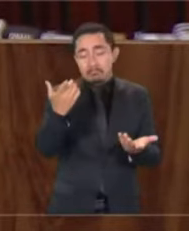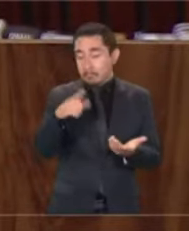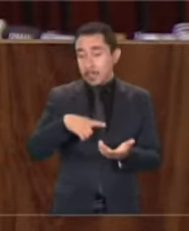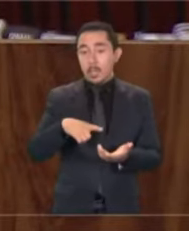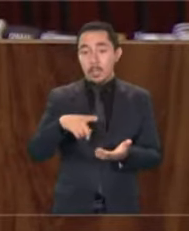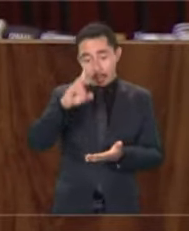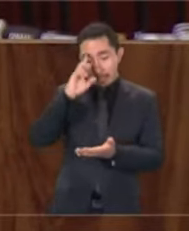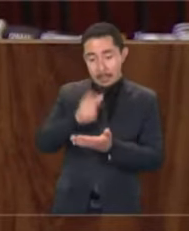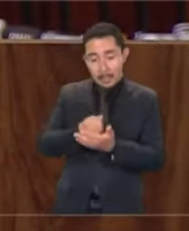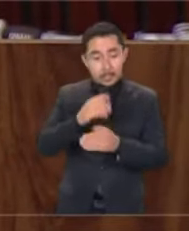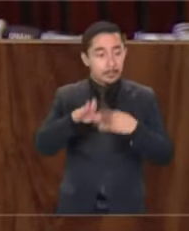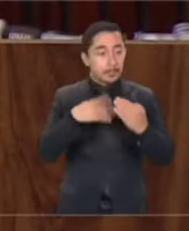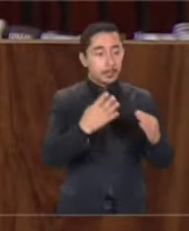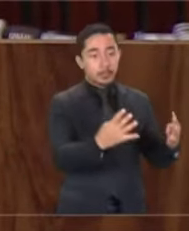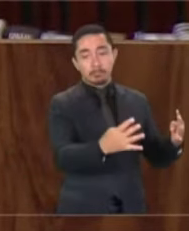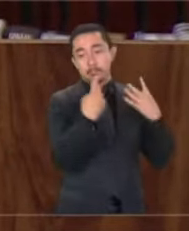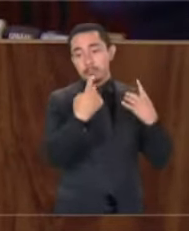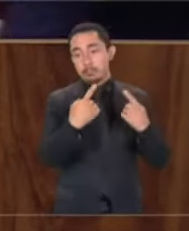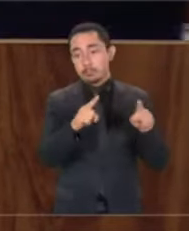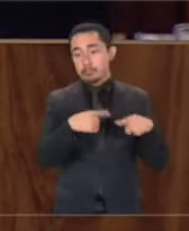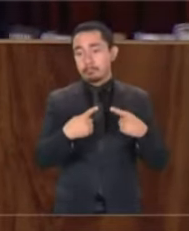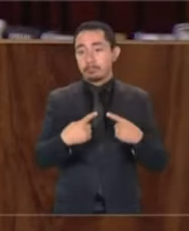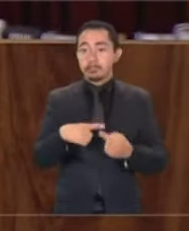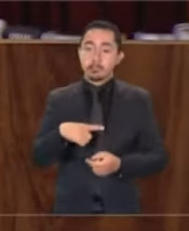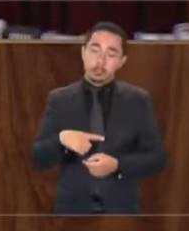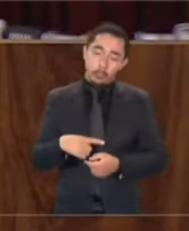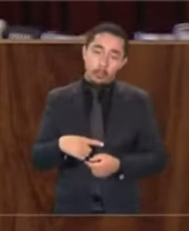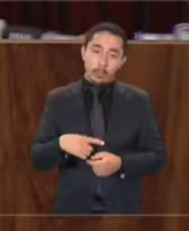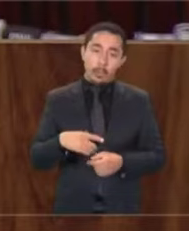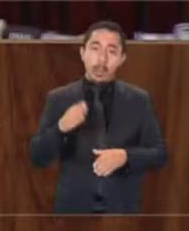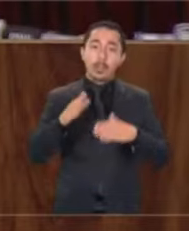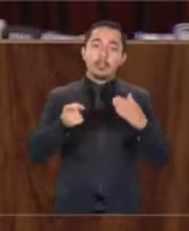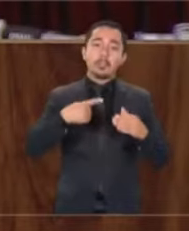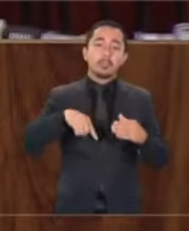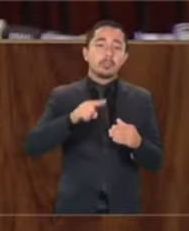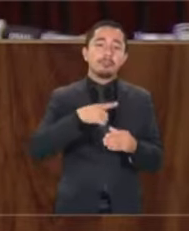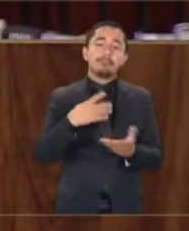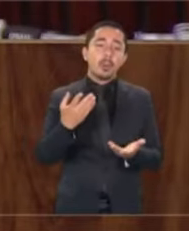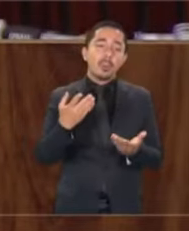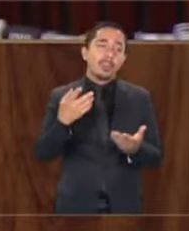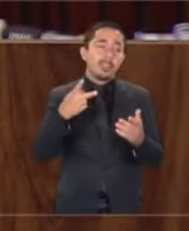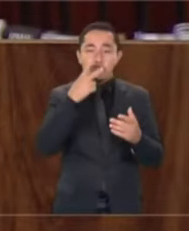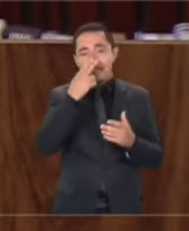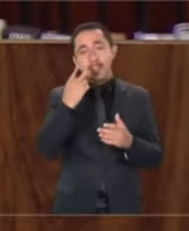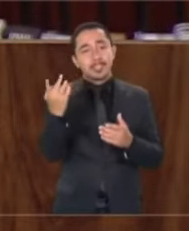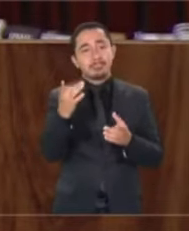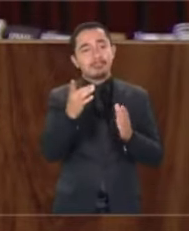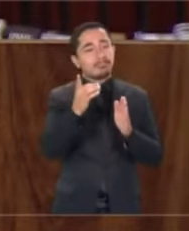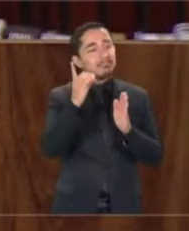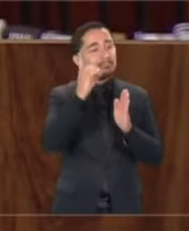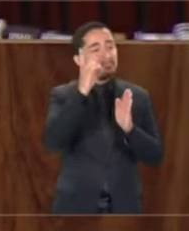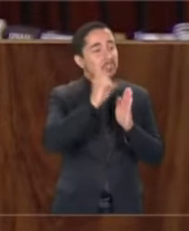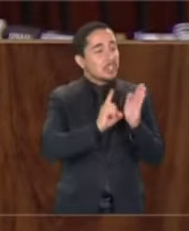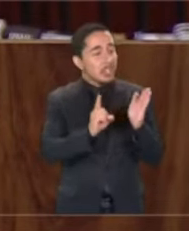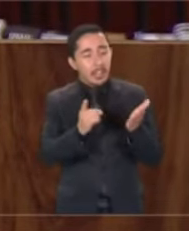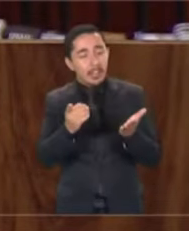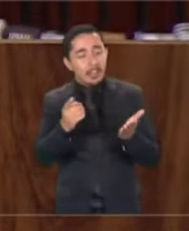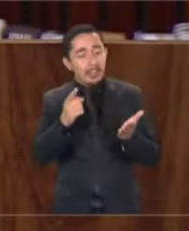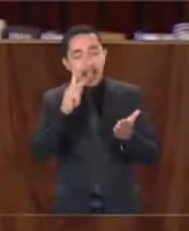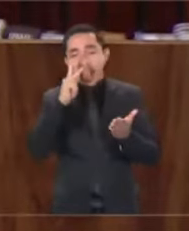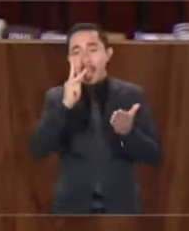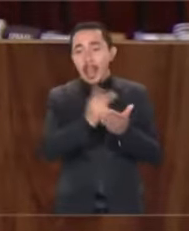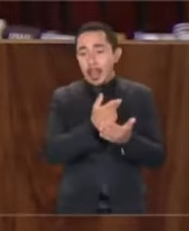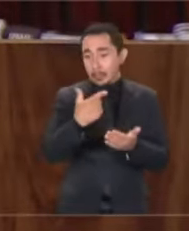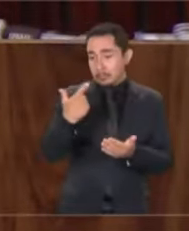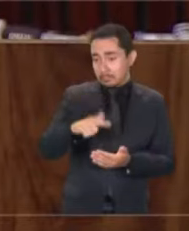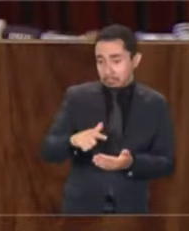independente de ser correta ou não, como se nós não tivéssemos, como qualquer ser humano, o direito de errar. E os